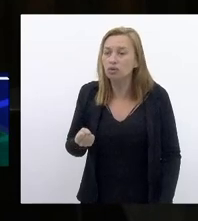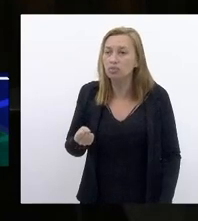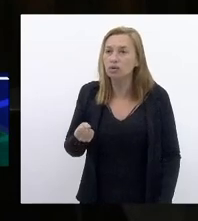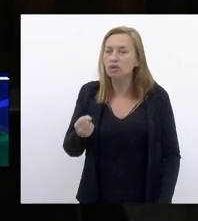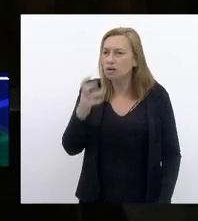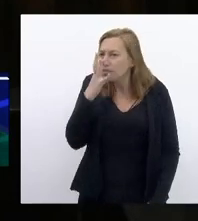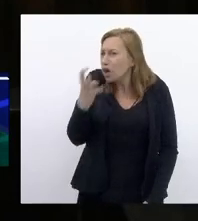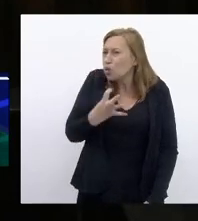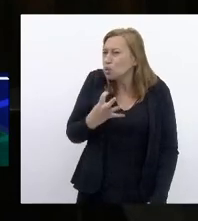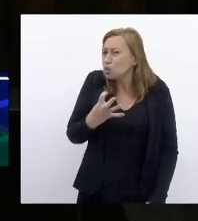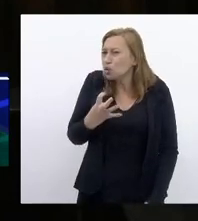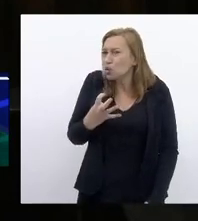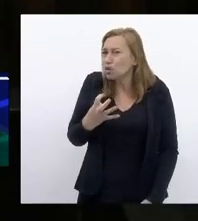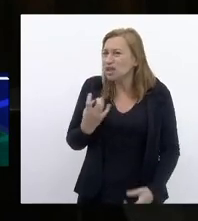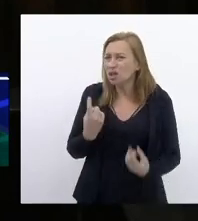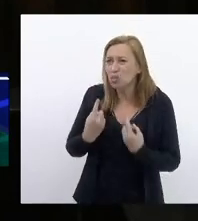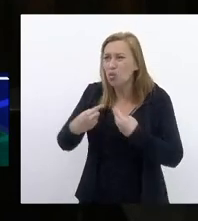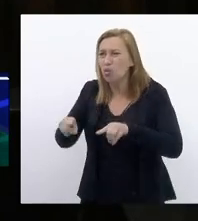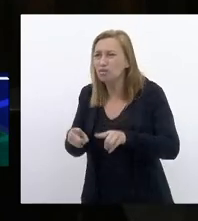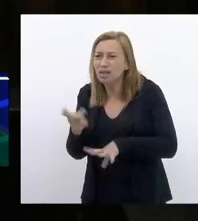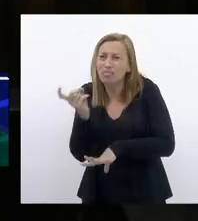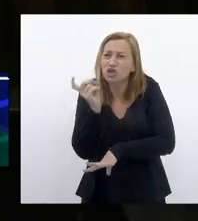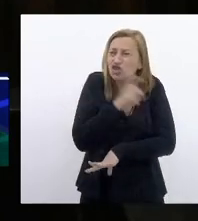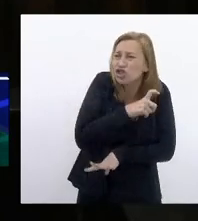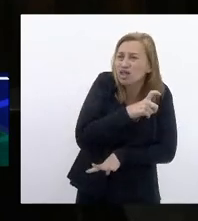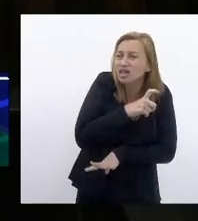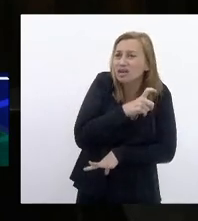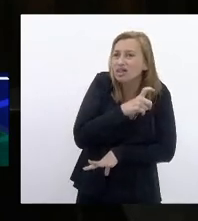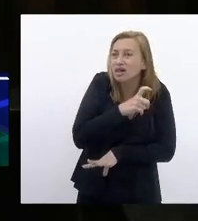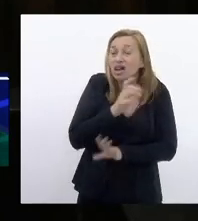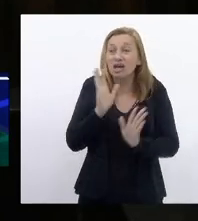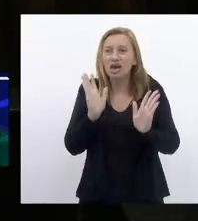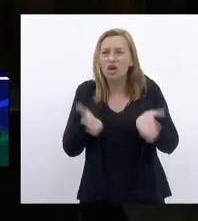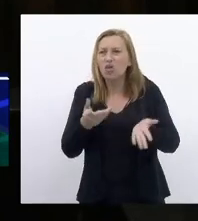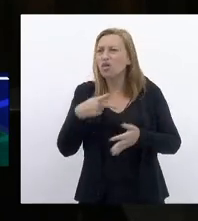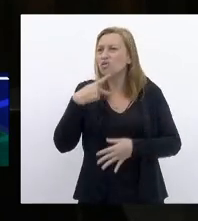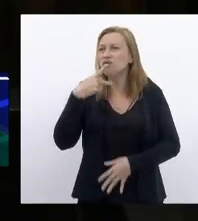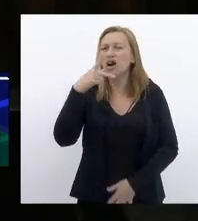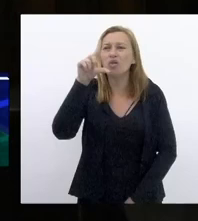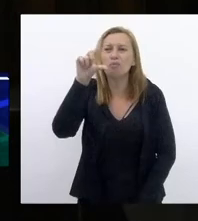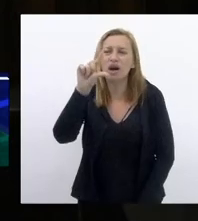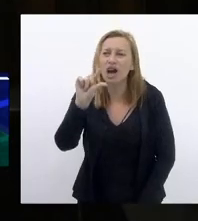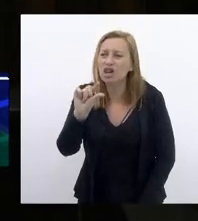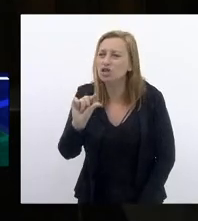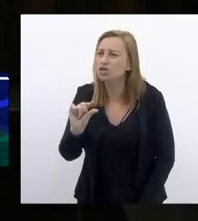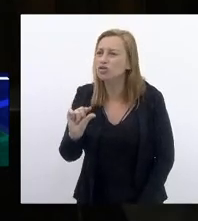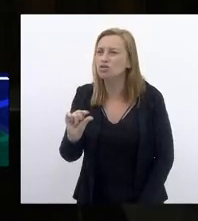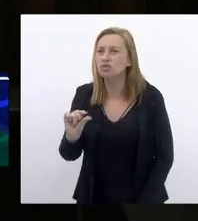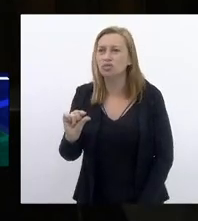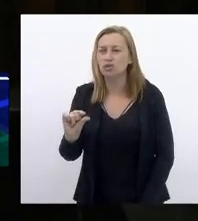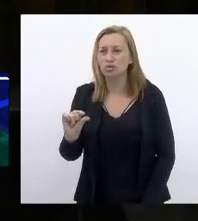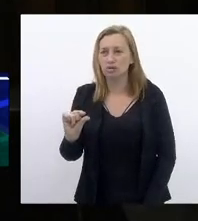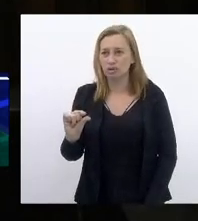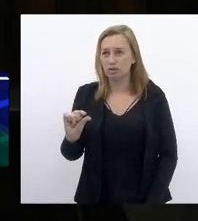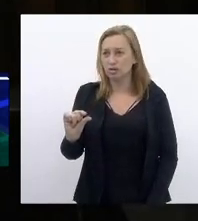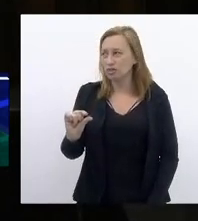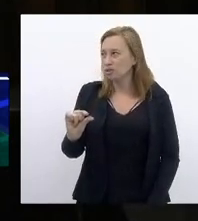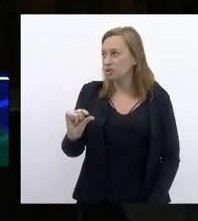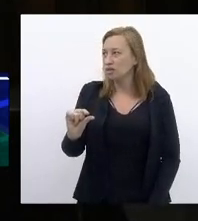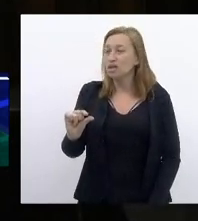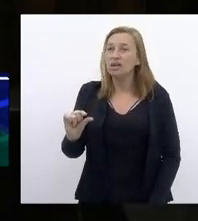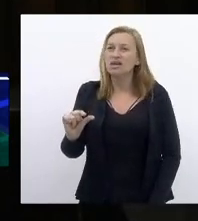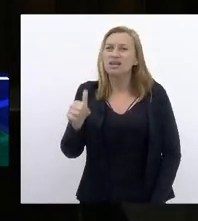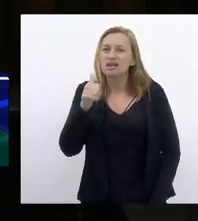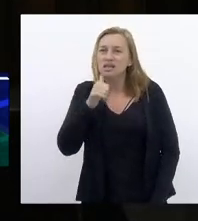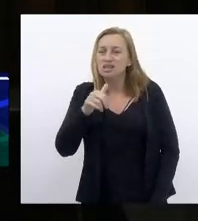aos berros ter afrontado, que é uma mentira, e agora eu falo bem baixinho, presidente. Deputada Renata